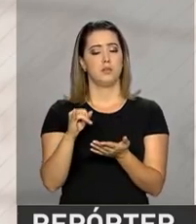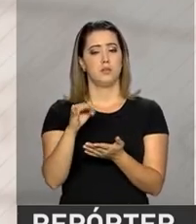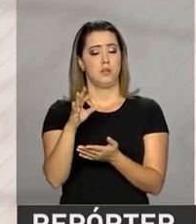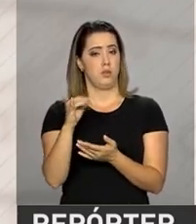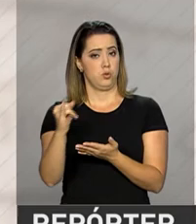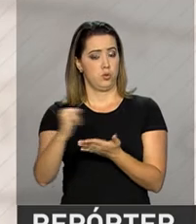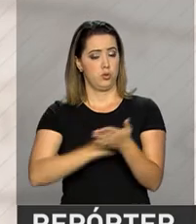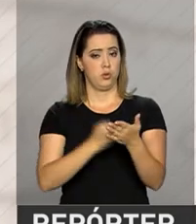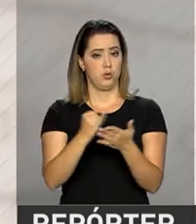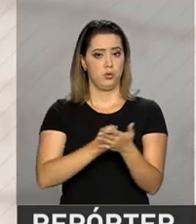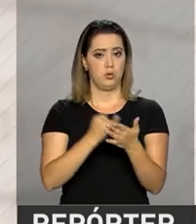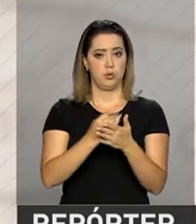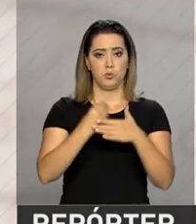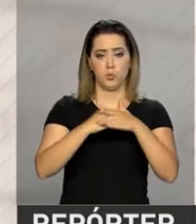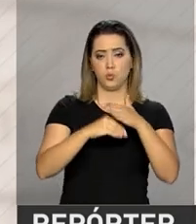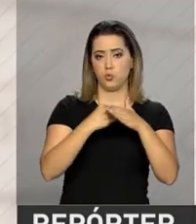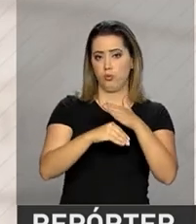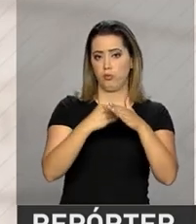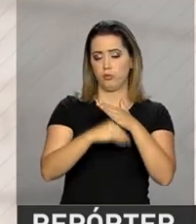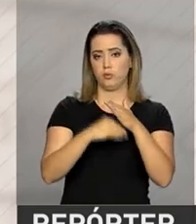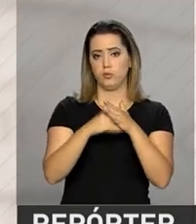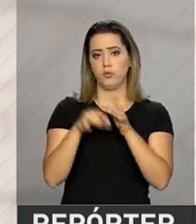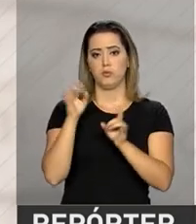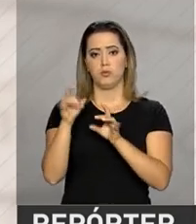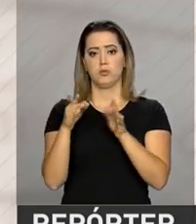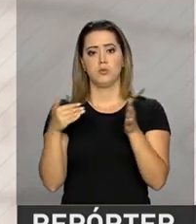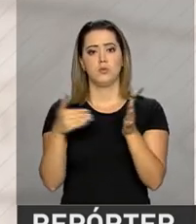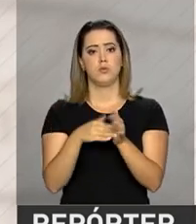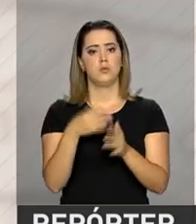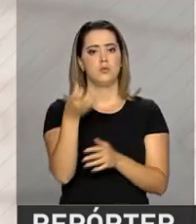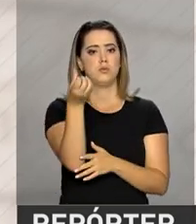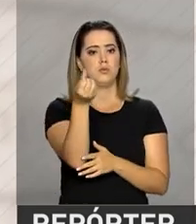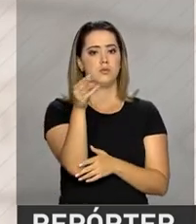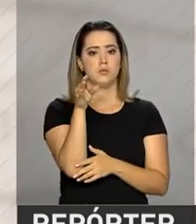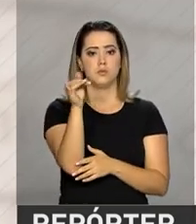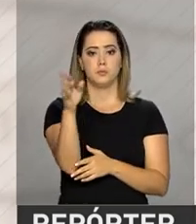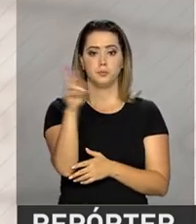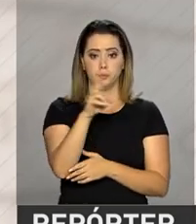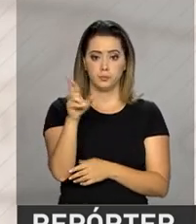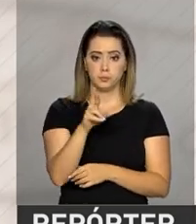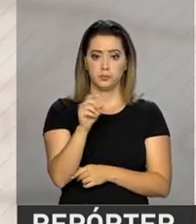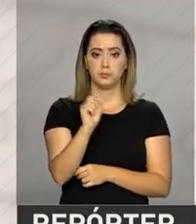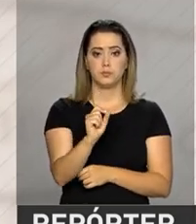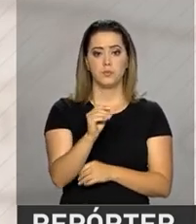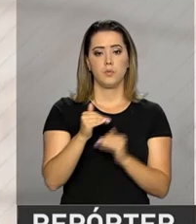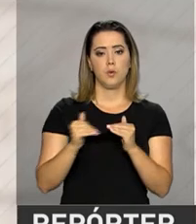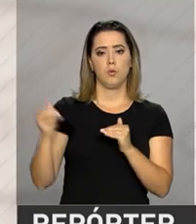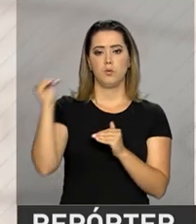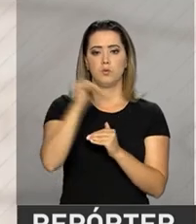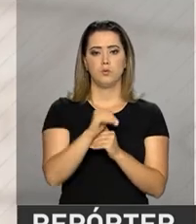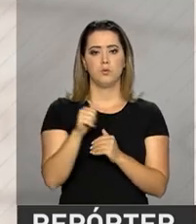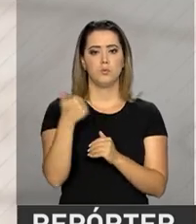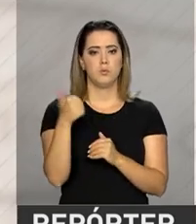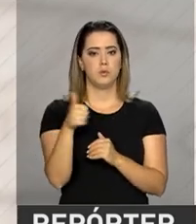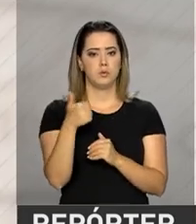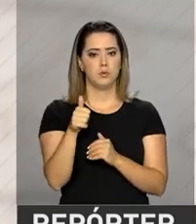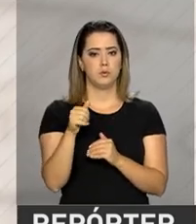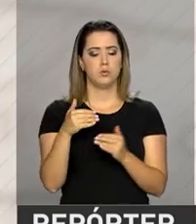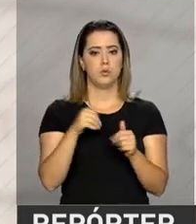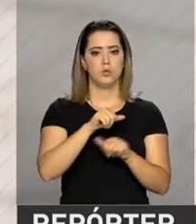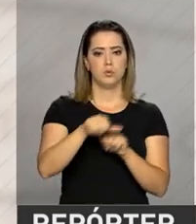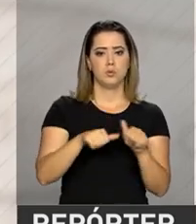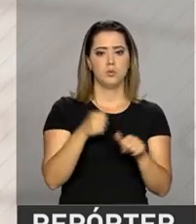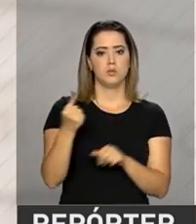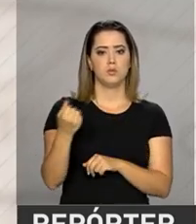de investimentos exclusivos que pode render até seis bilhões de reais o aumento de 11 para 14